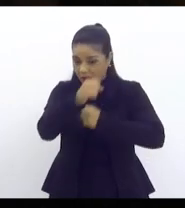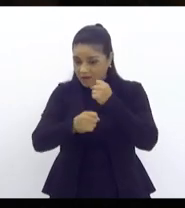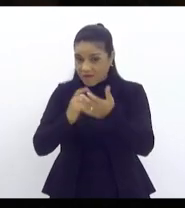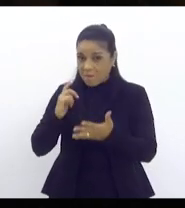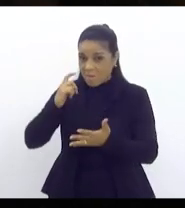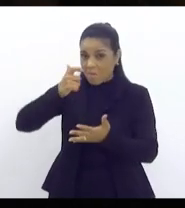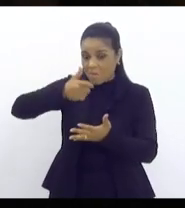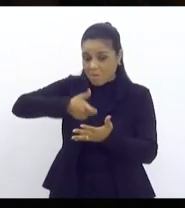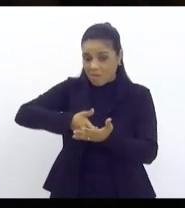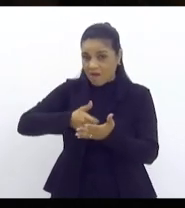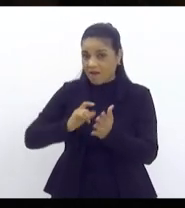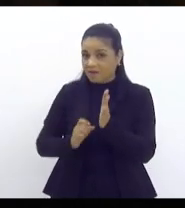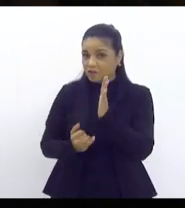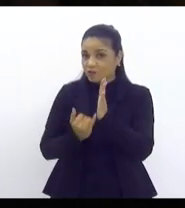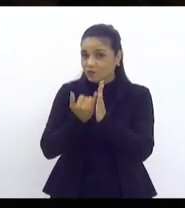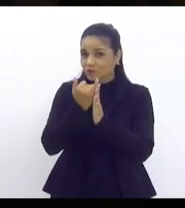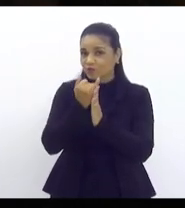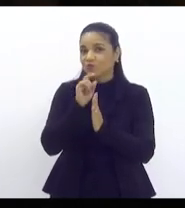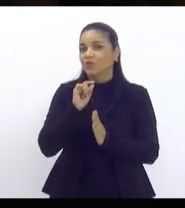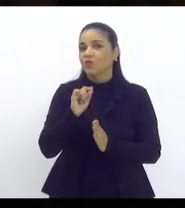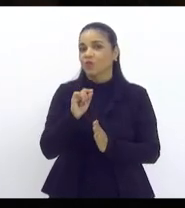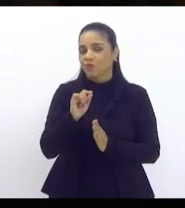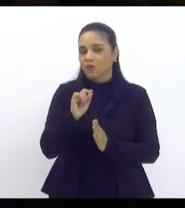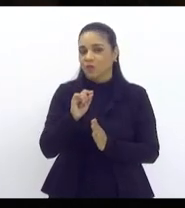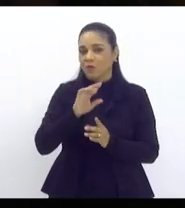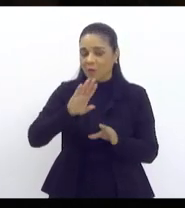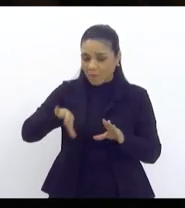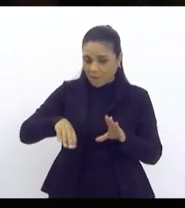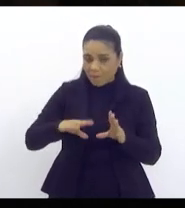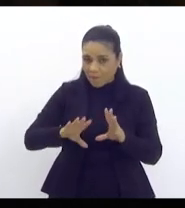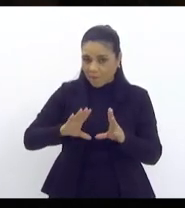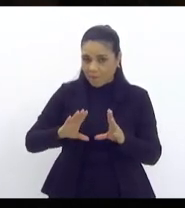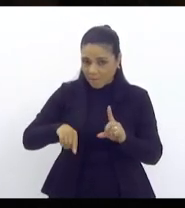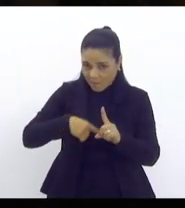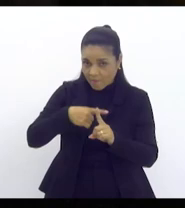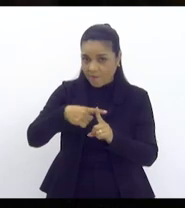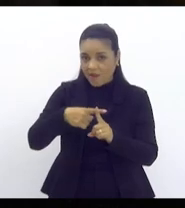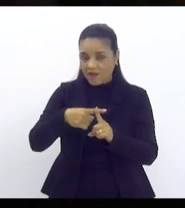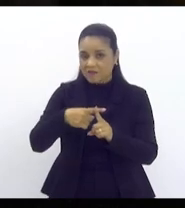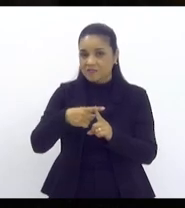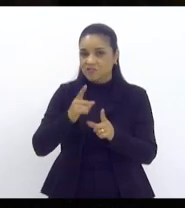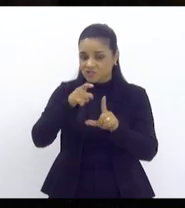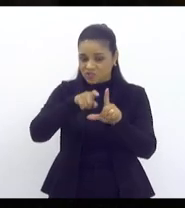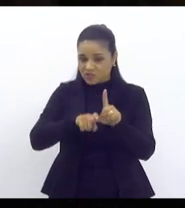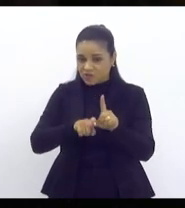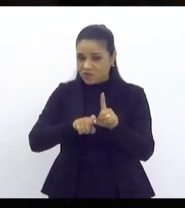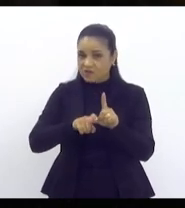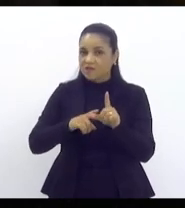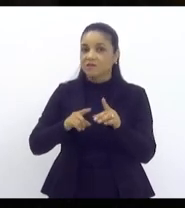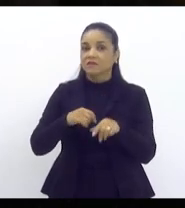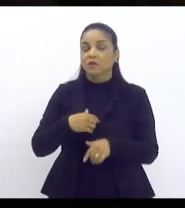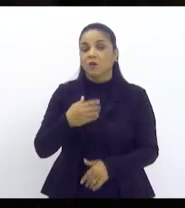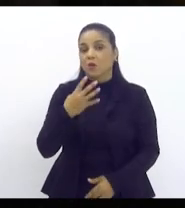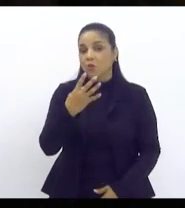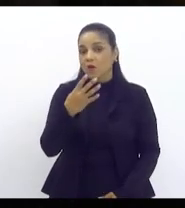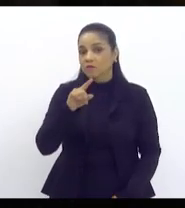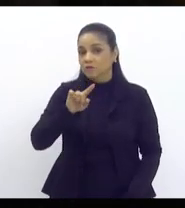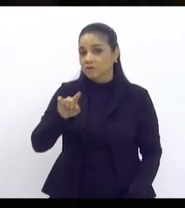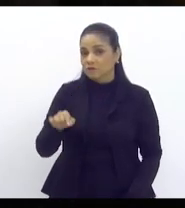com juros mais encargos da dívida, 4,6 bilhões de